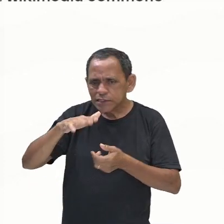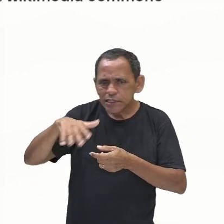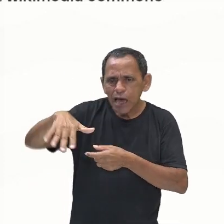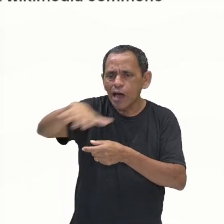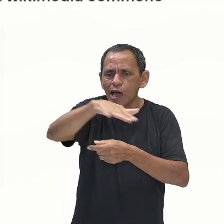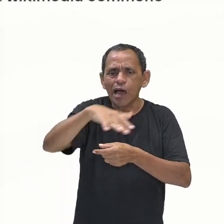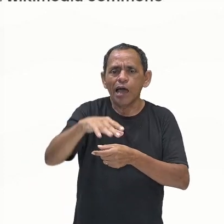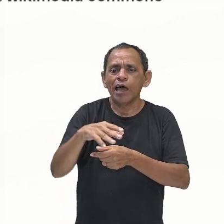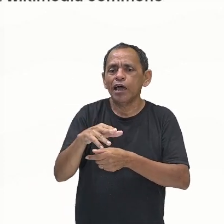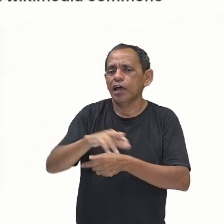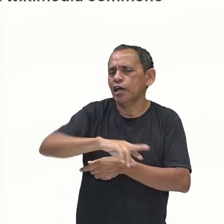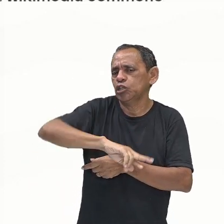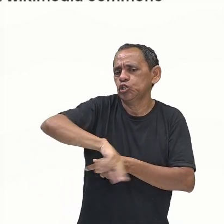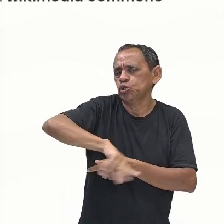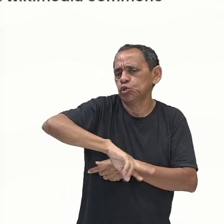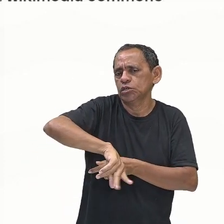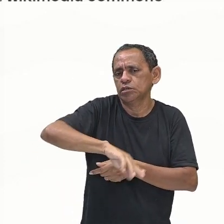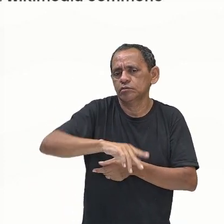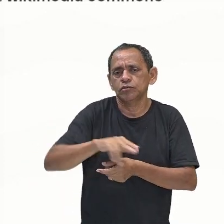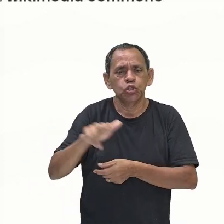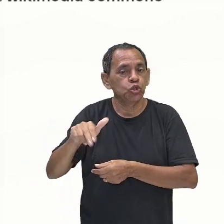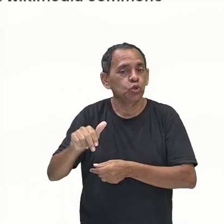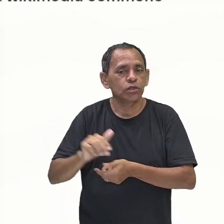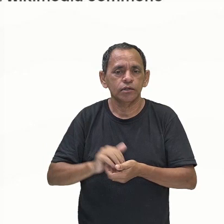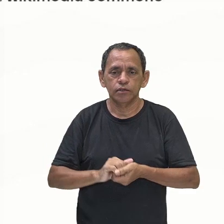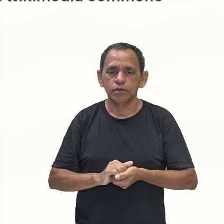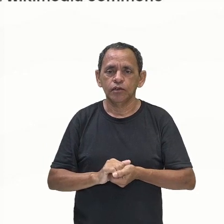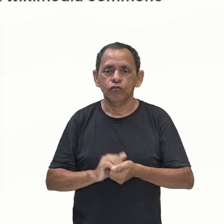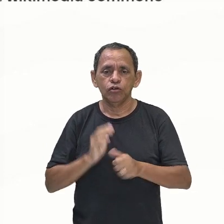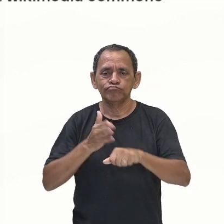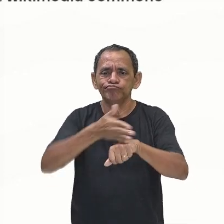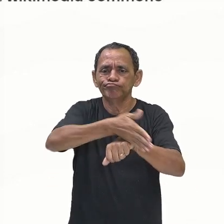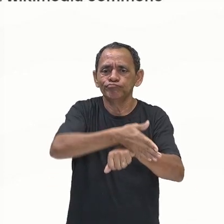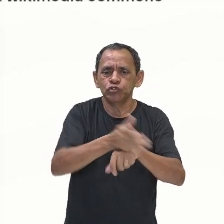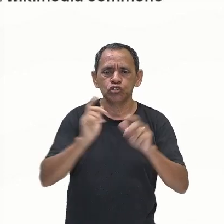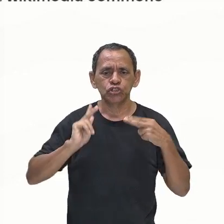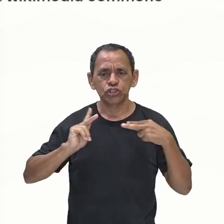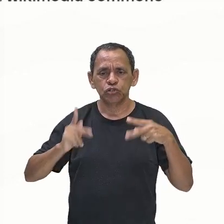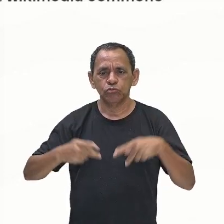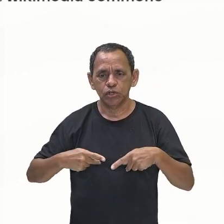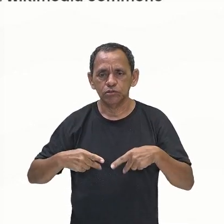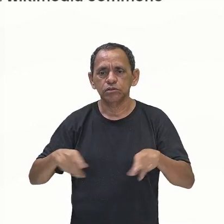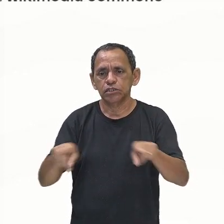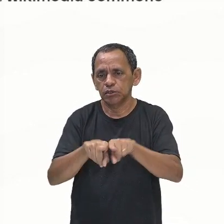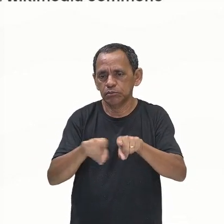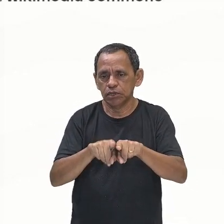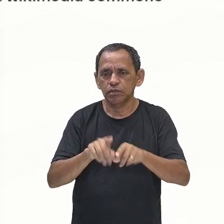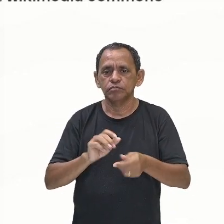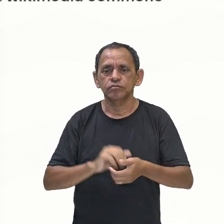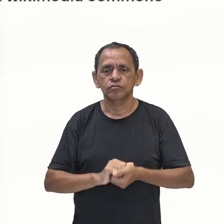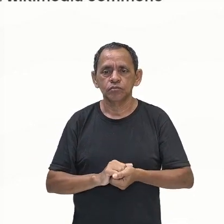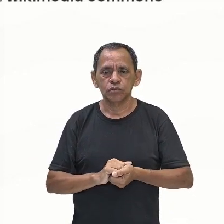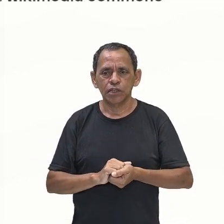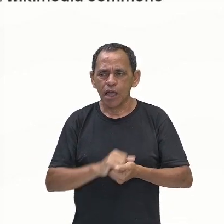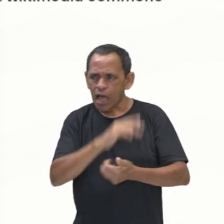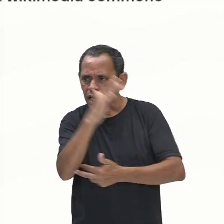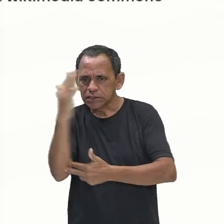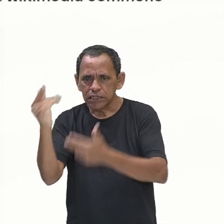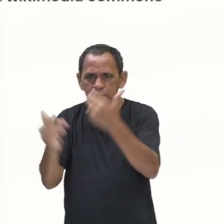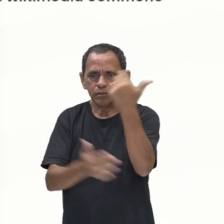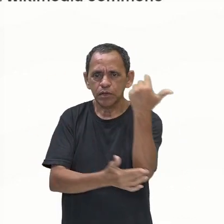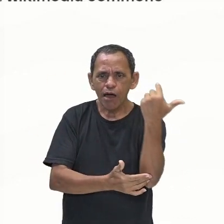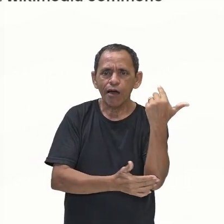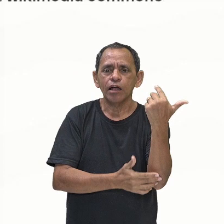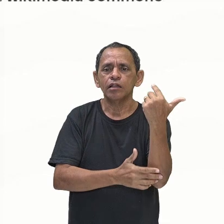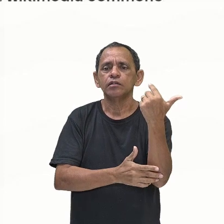mais forte ao mais claro. Mas essas partes aqui, ó, o que seria na opinião de vocês? Está escrito aqui,